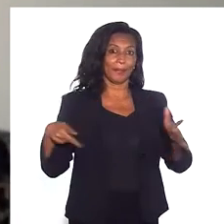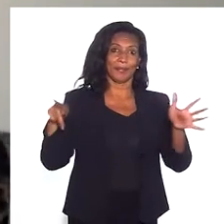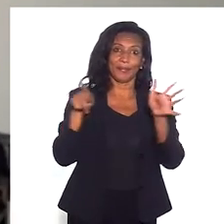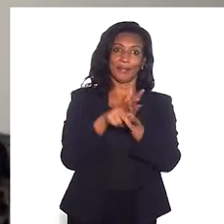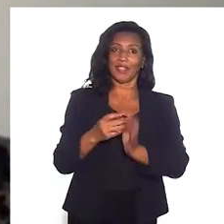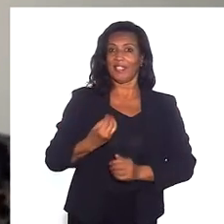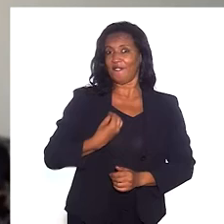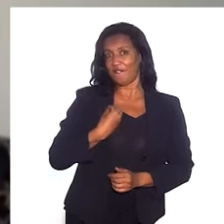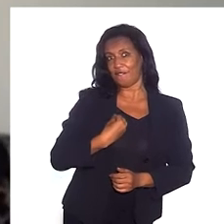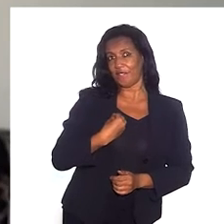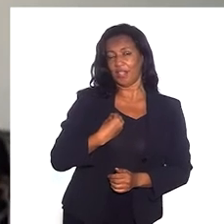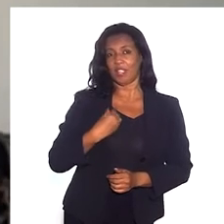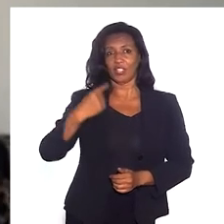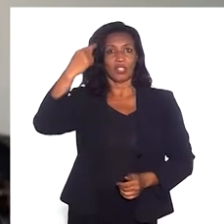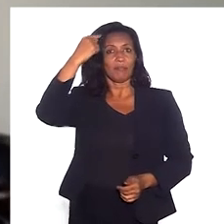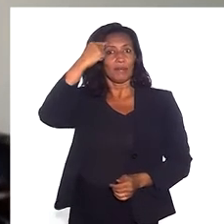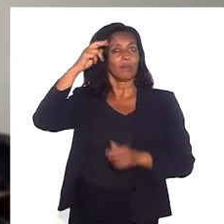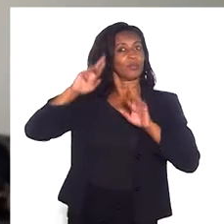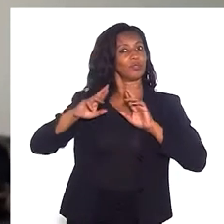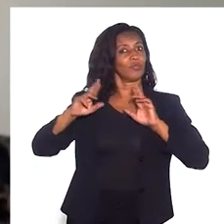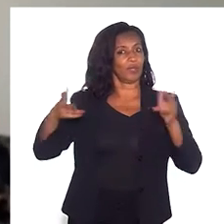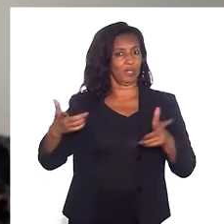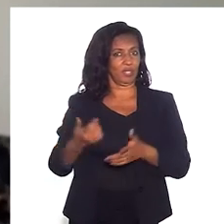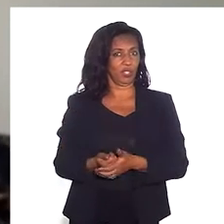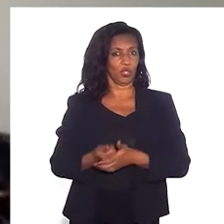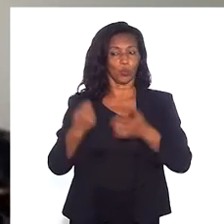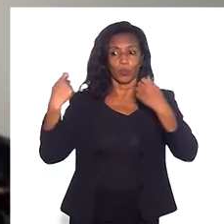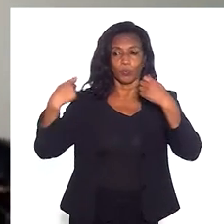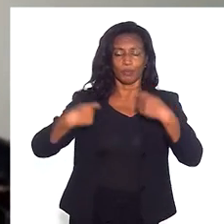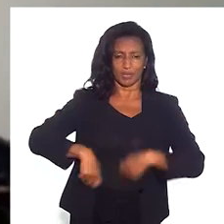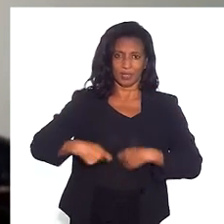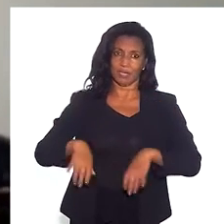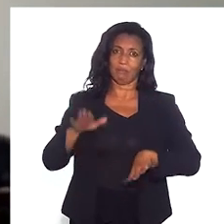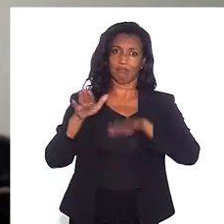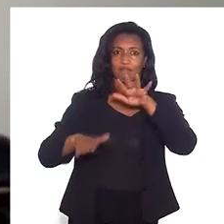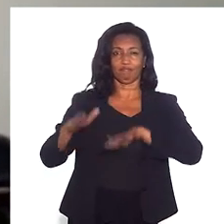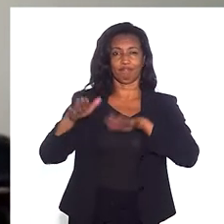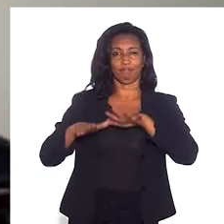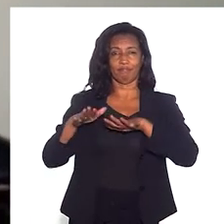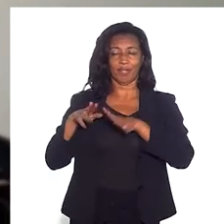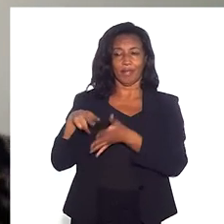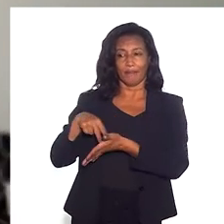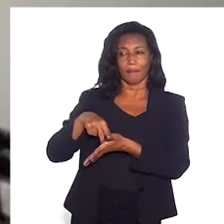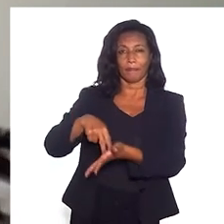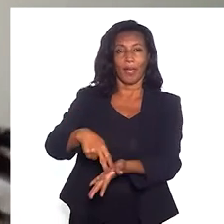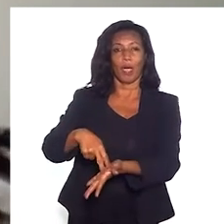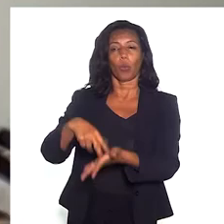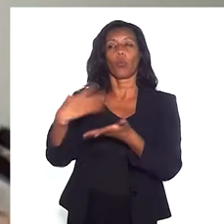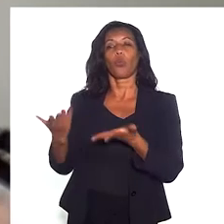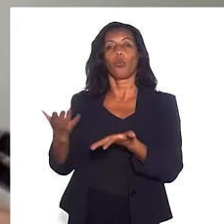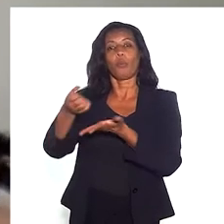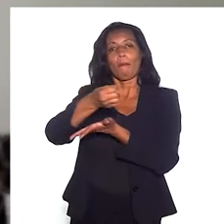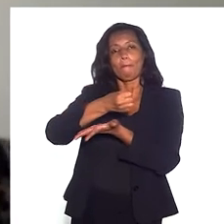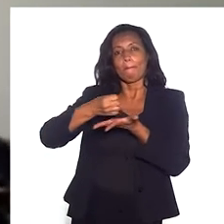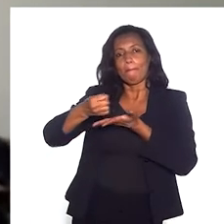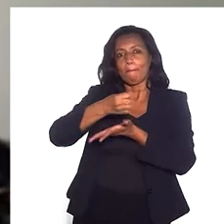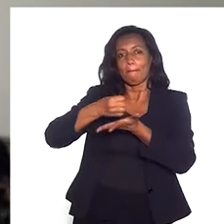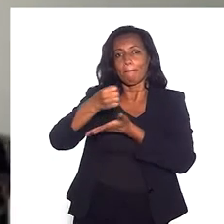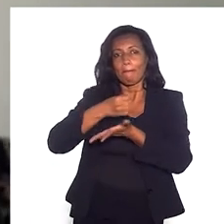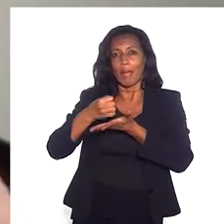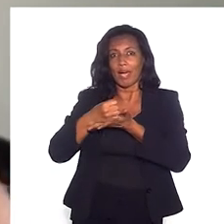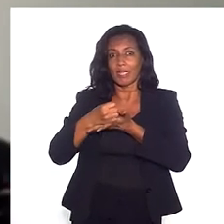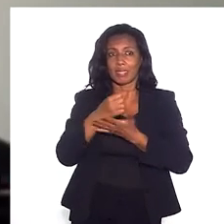faz parte da vida a gente ter uma pluralidade de pensamento. O que é necessário, talvez, é fincar quais bases